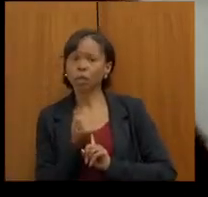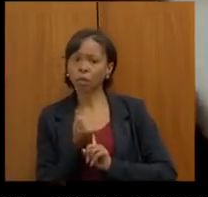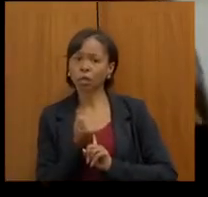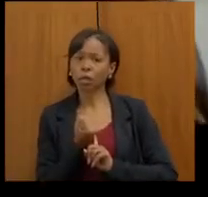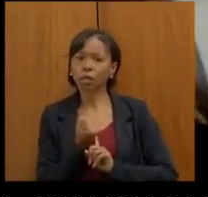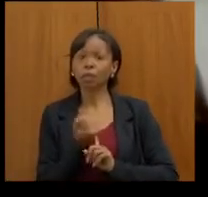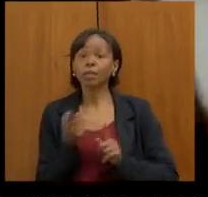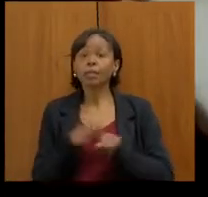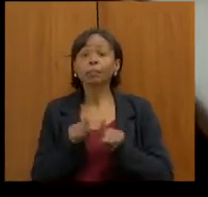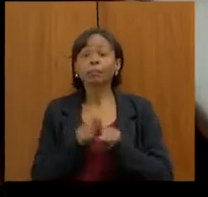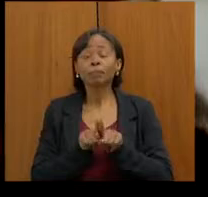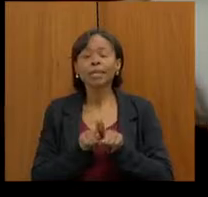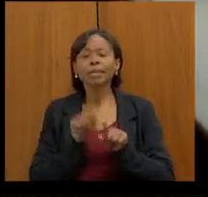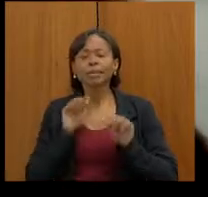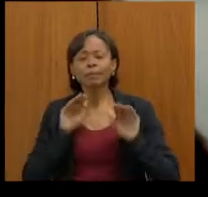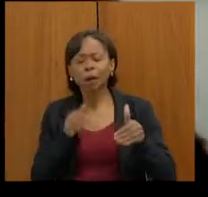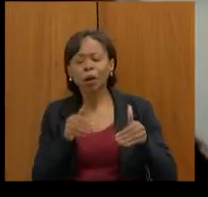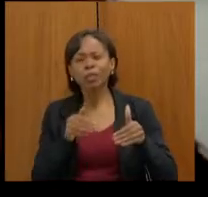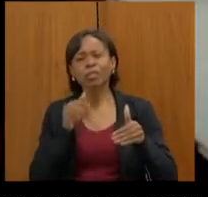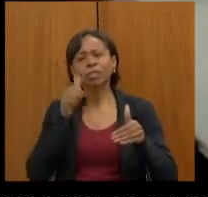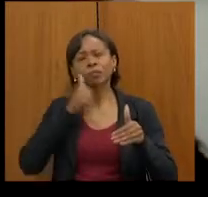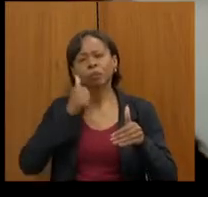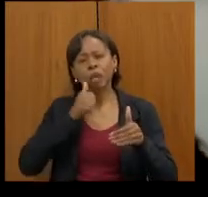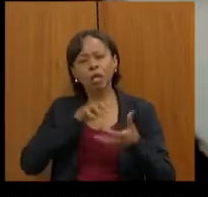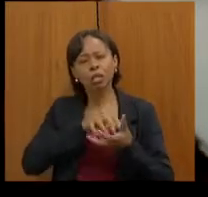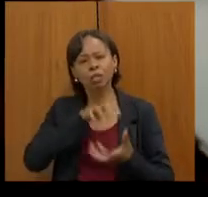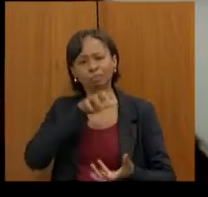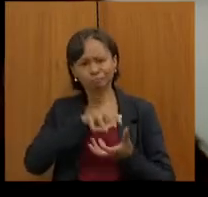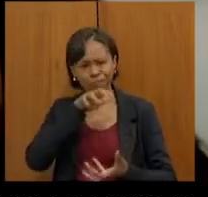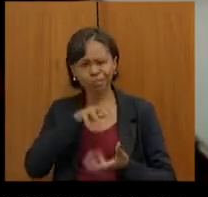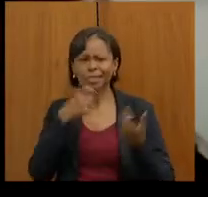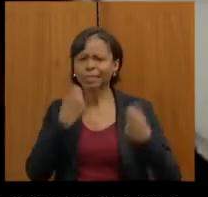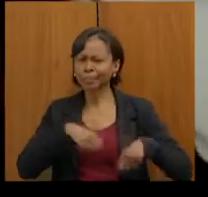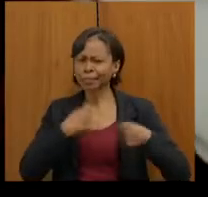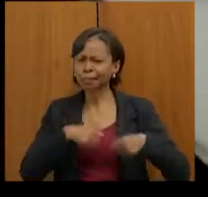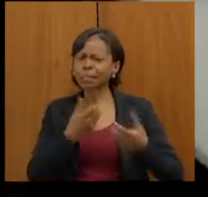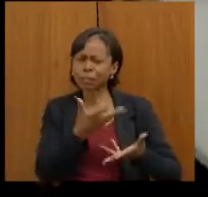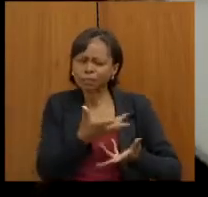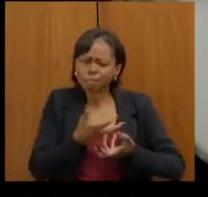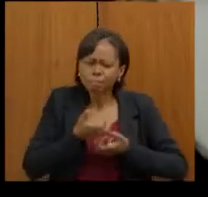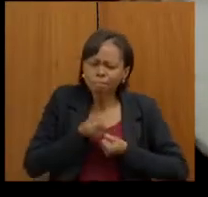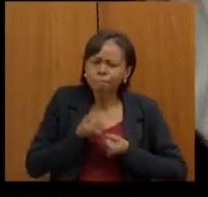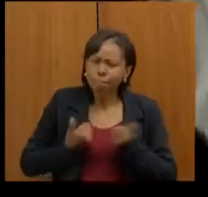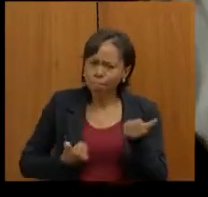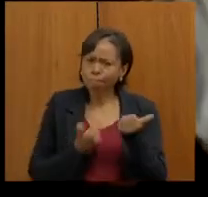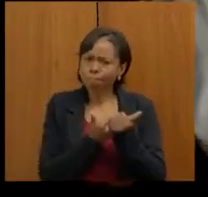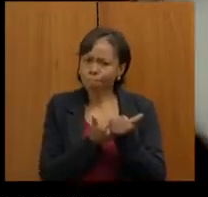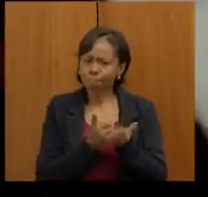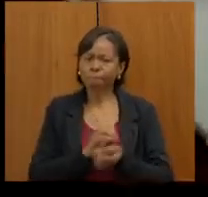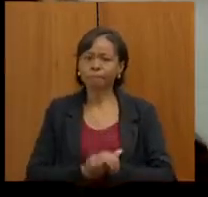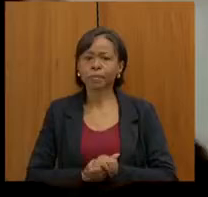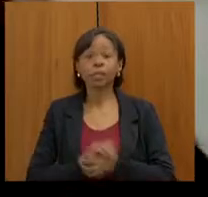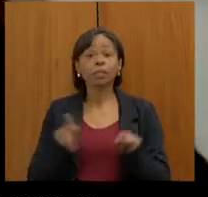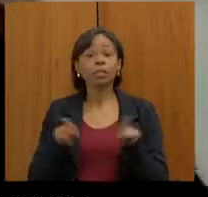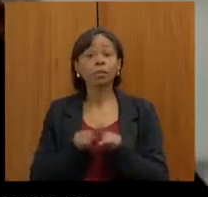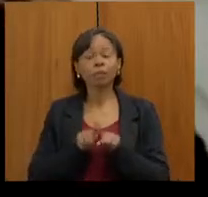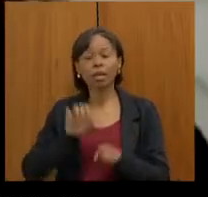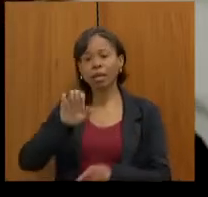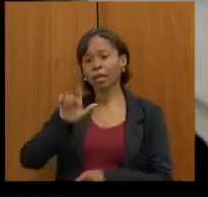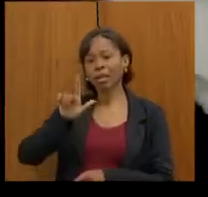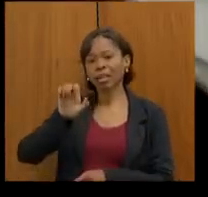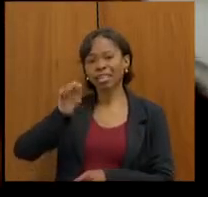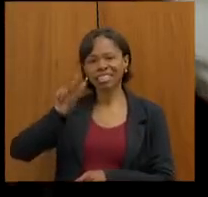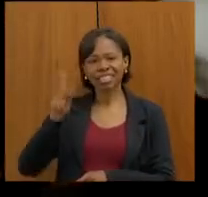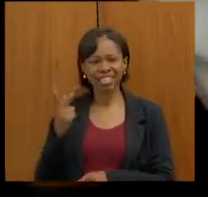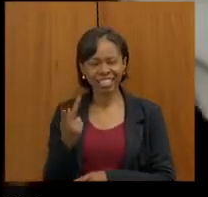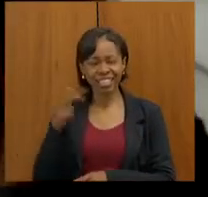relacionada às mulheres idosas e tanto precisam de acolhimento e apoio também fechando a Helen